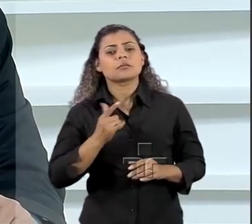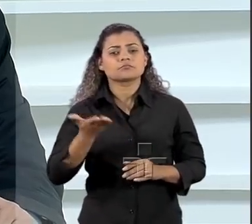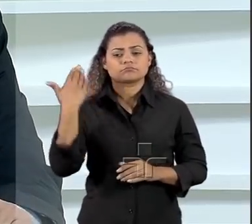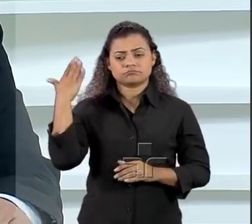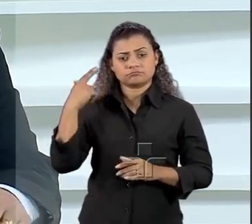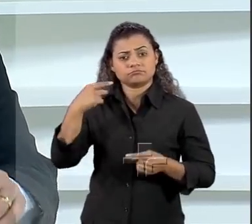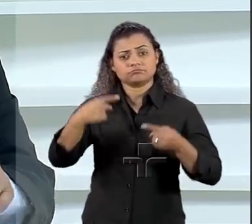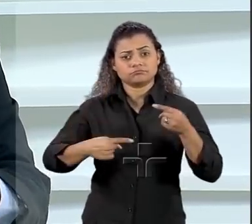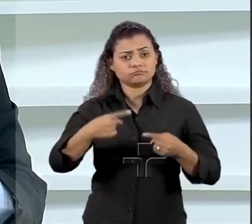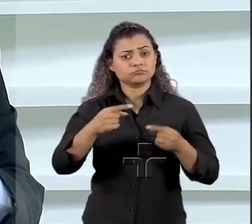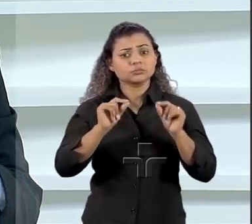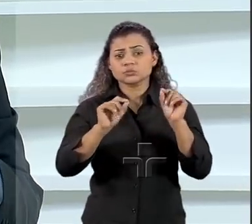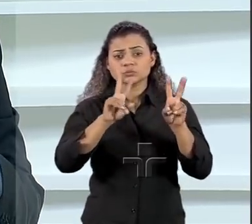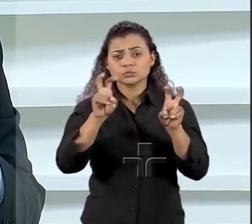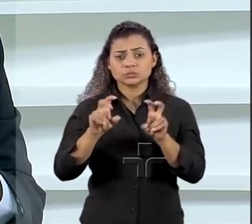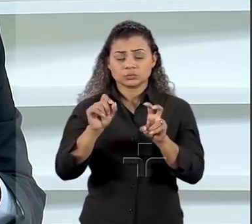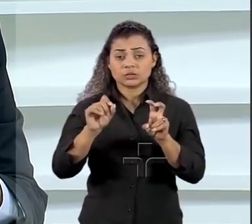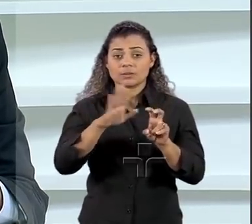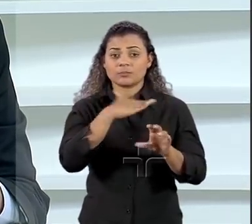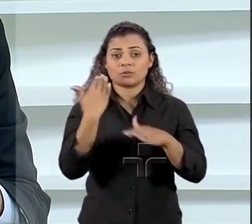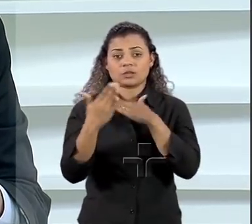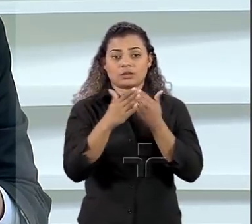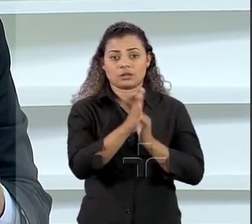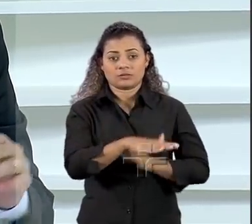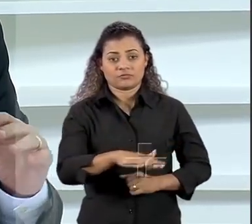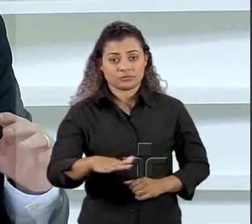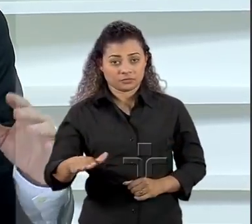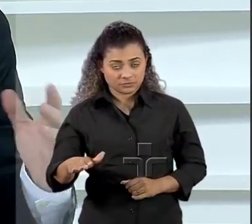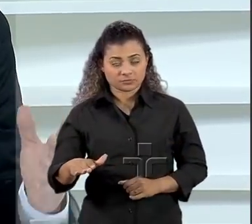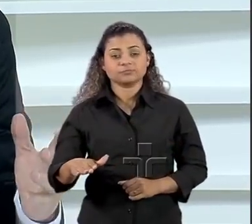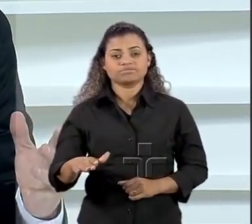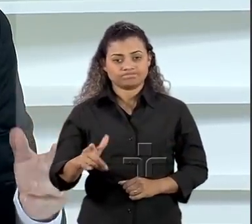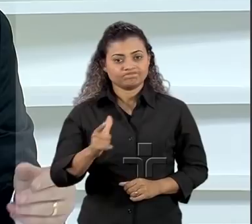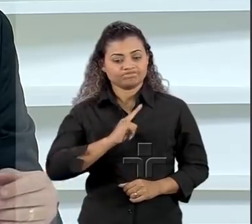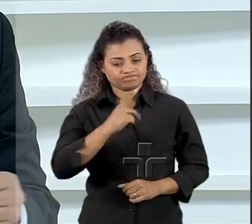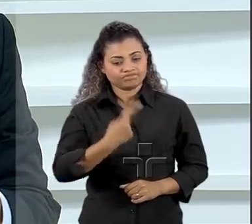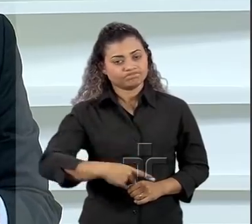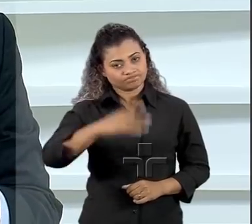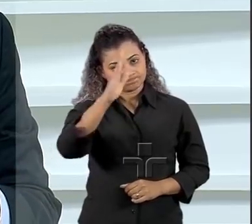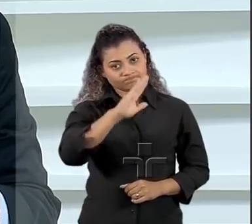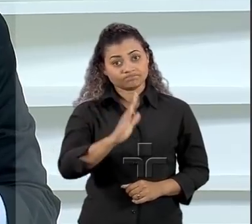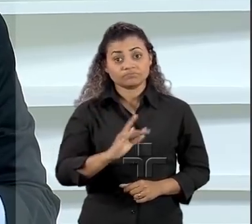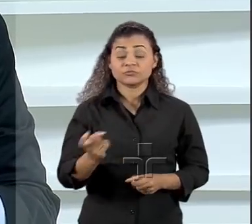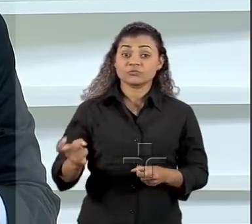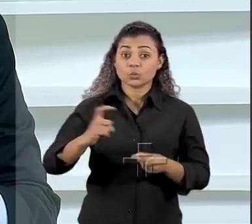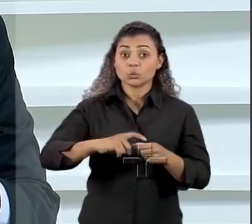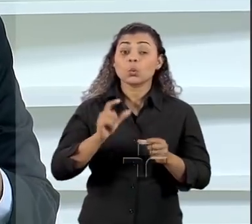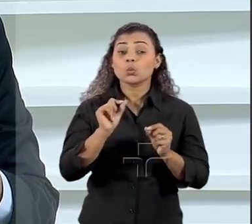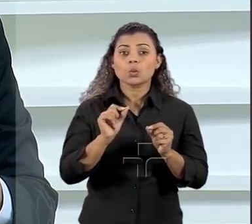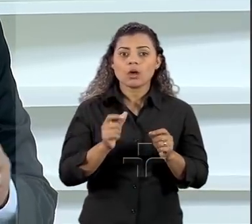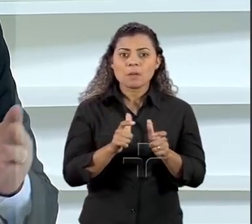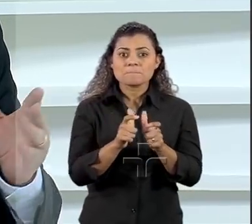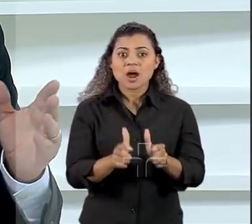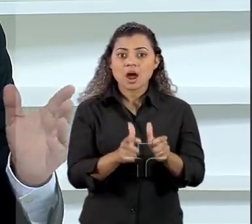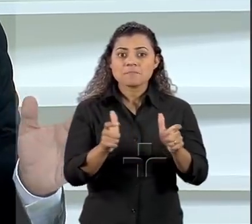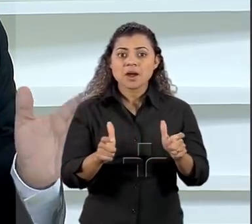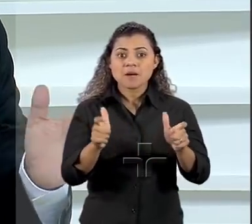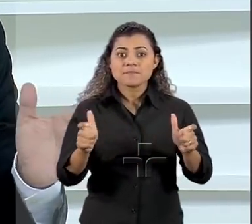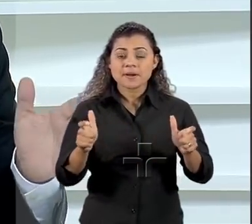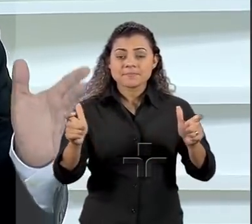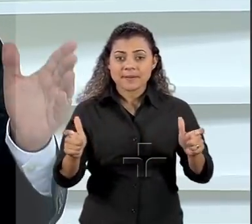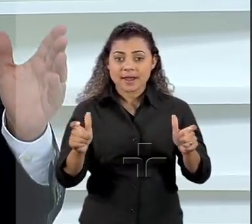anterior sobre a questão da mortalidade infantil, que no Brasil voltou a crescer. Então vamos ver o